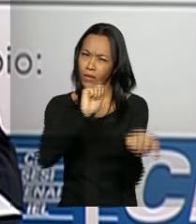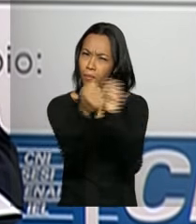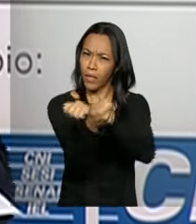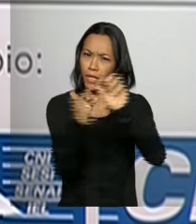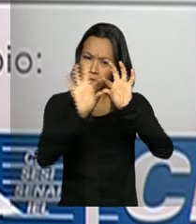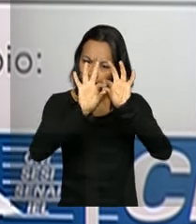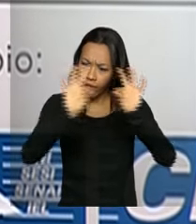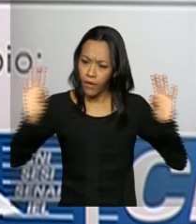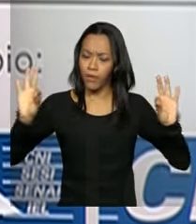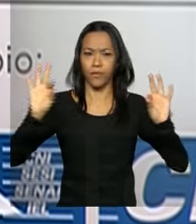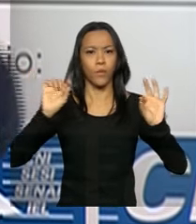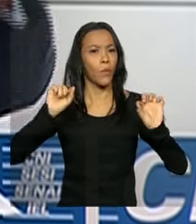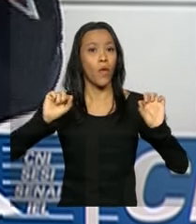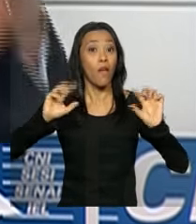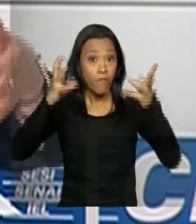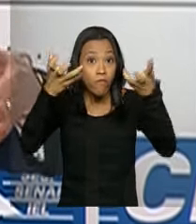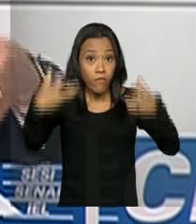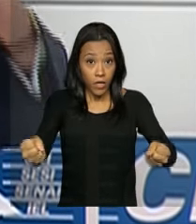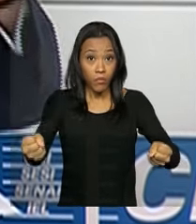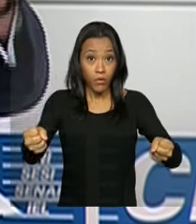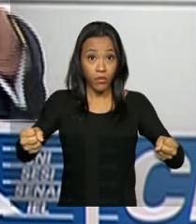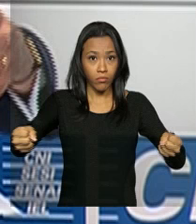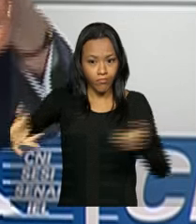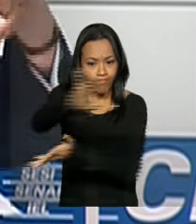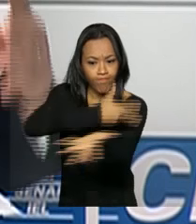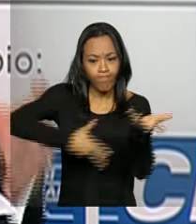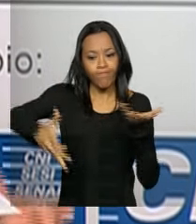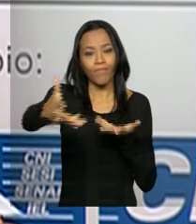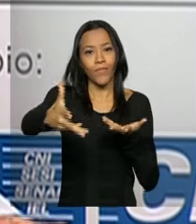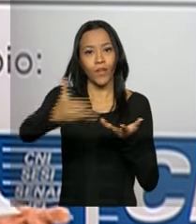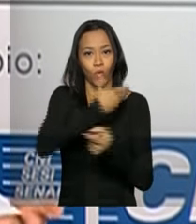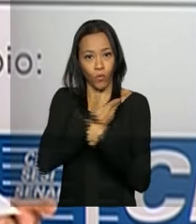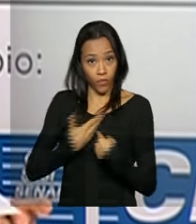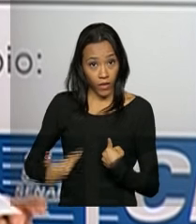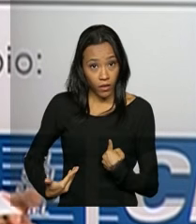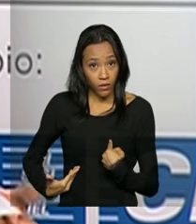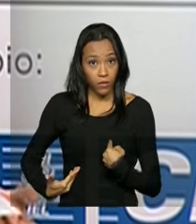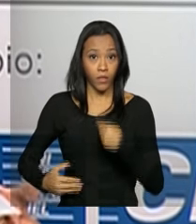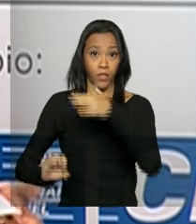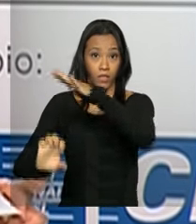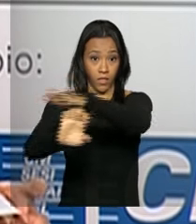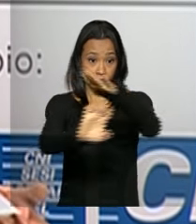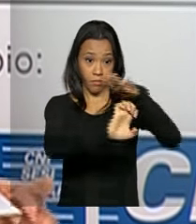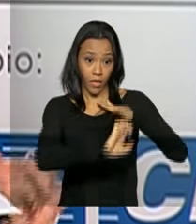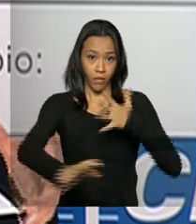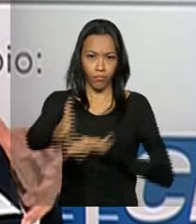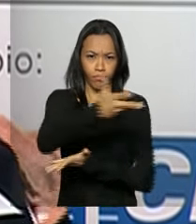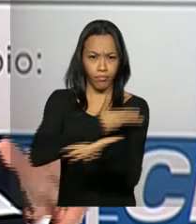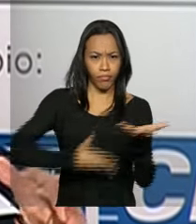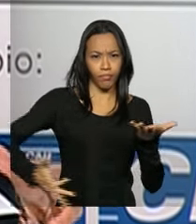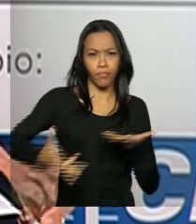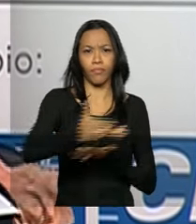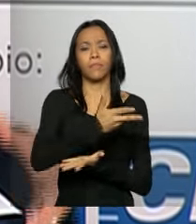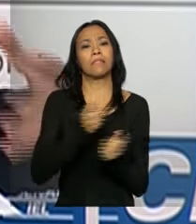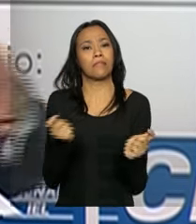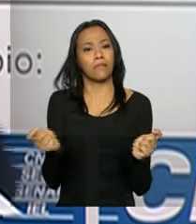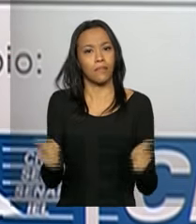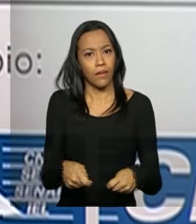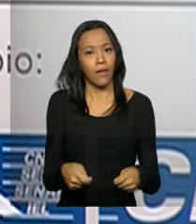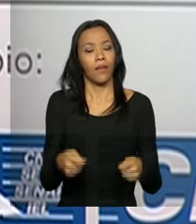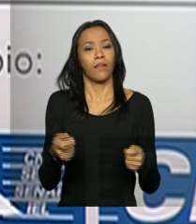essa frase para dizer vamos fazer uma sociedade entre o governo e o setor produtivo porque é desta deste